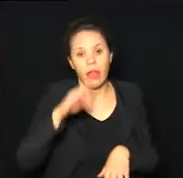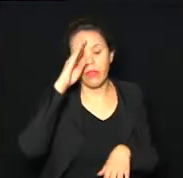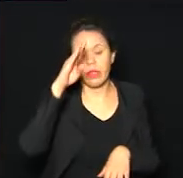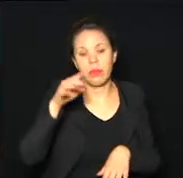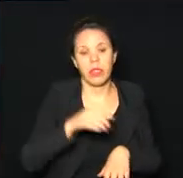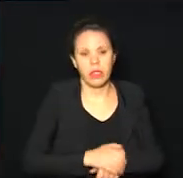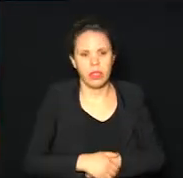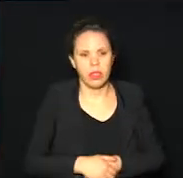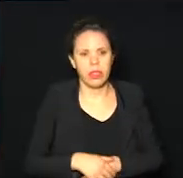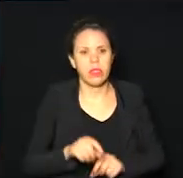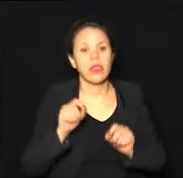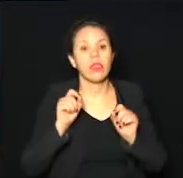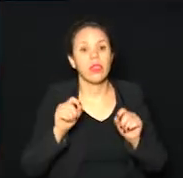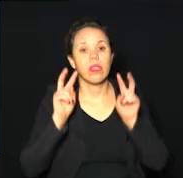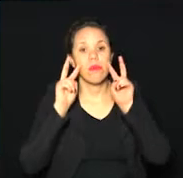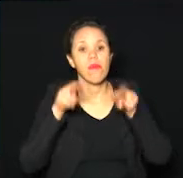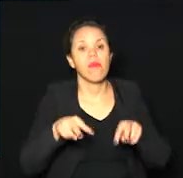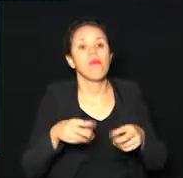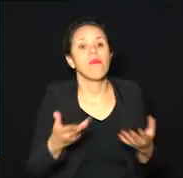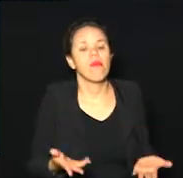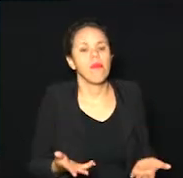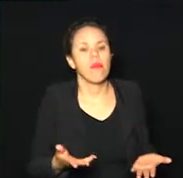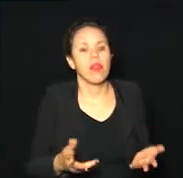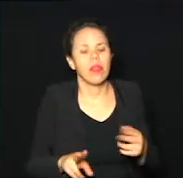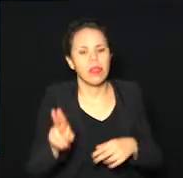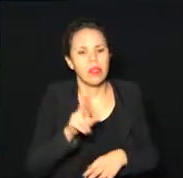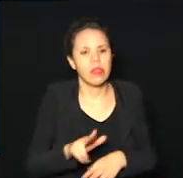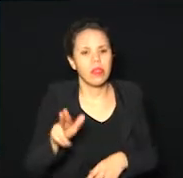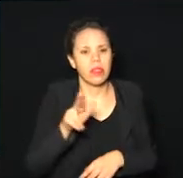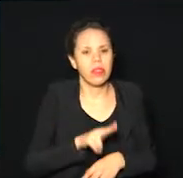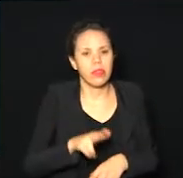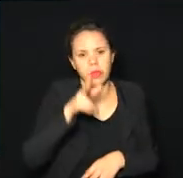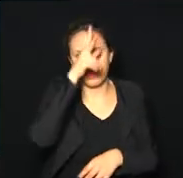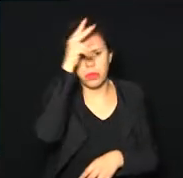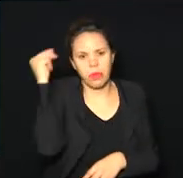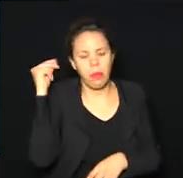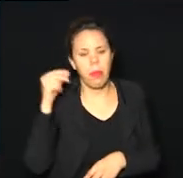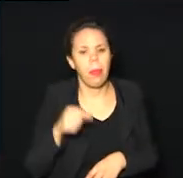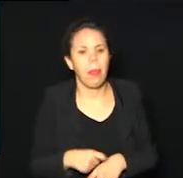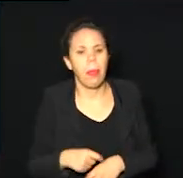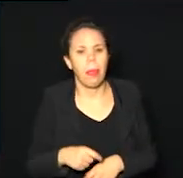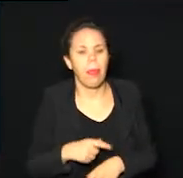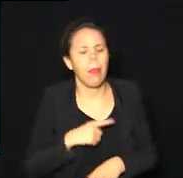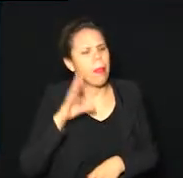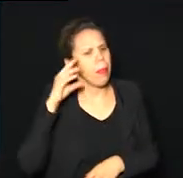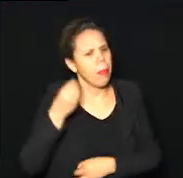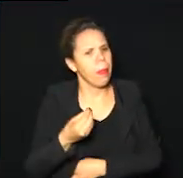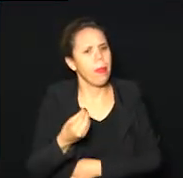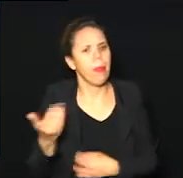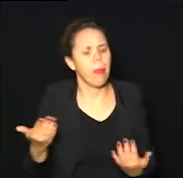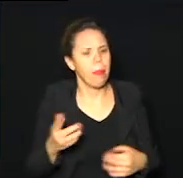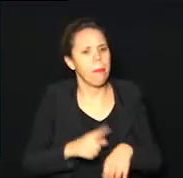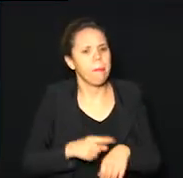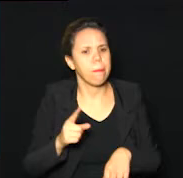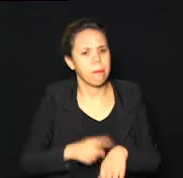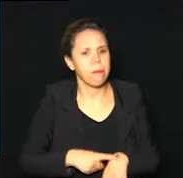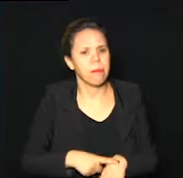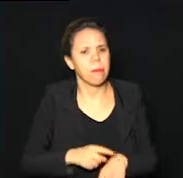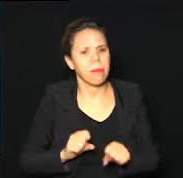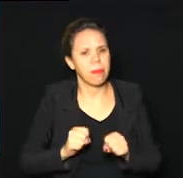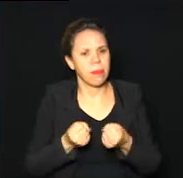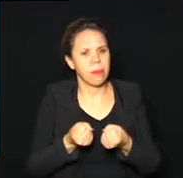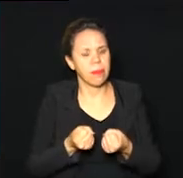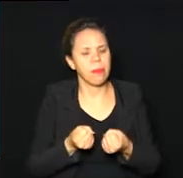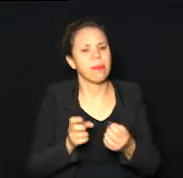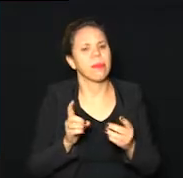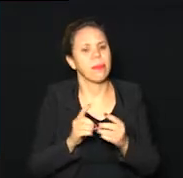fundamental que quem está nos assistindo, que são os usuários do serviço público, entendam que nesse momento é o momento da gente defender o